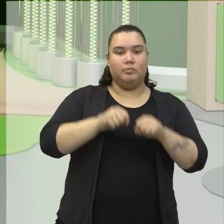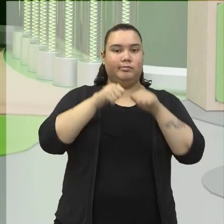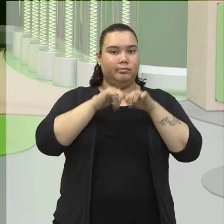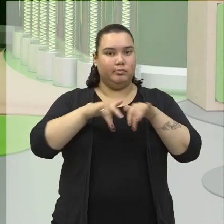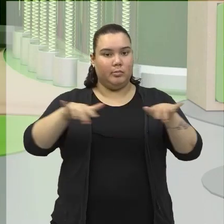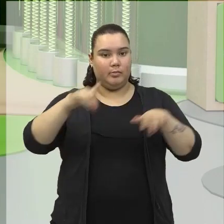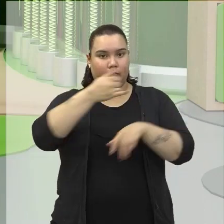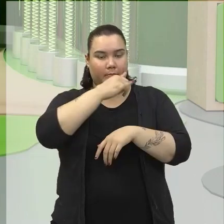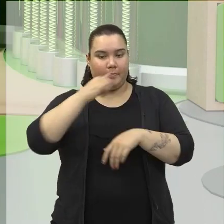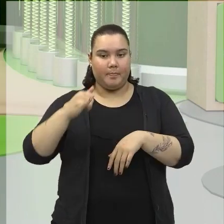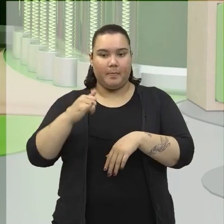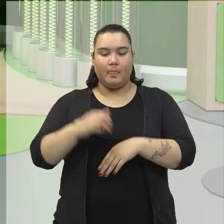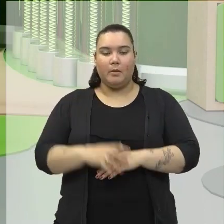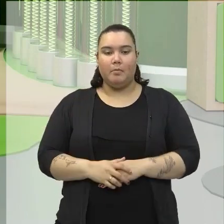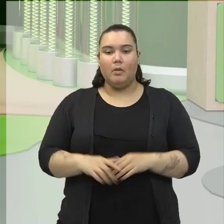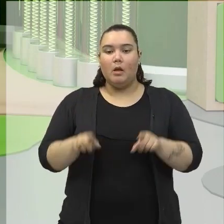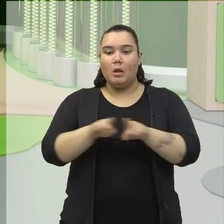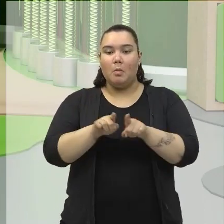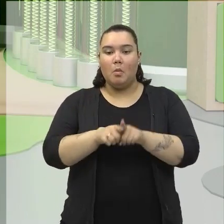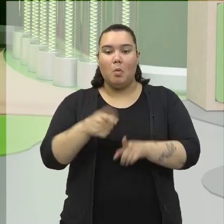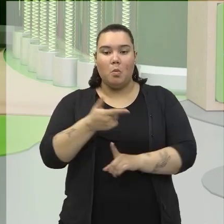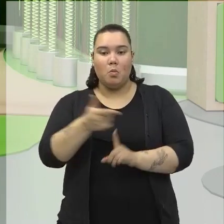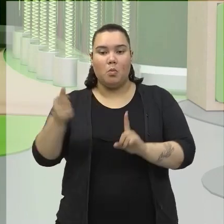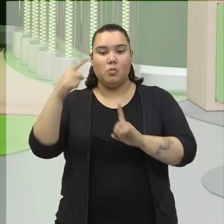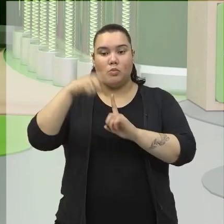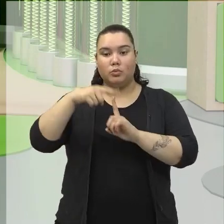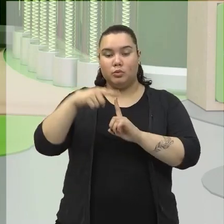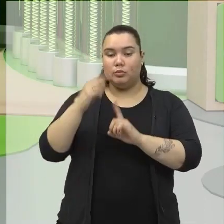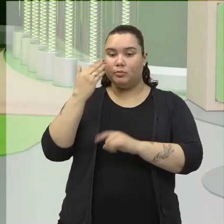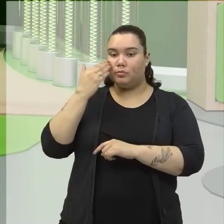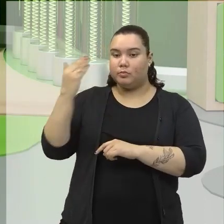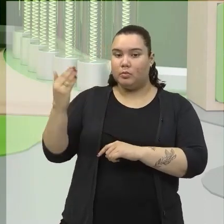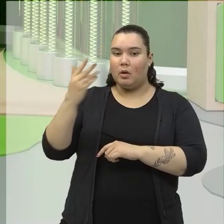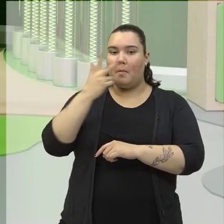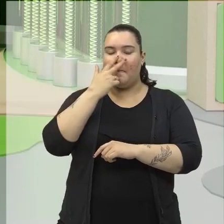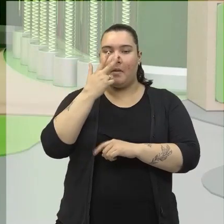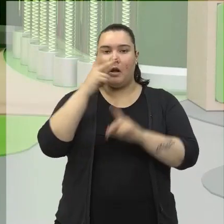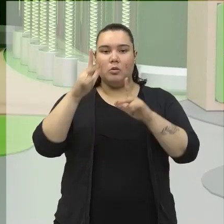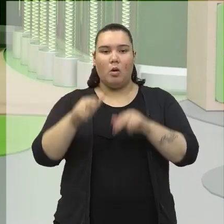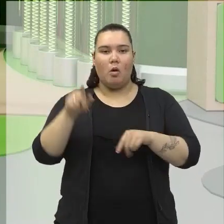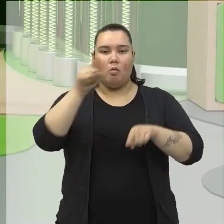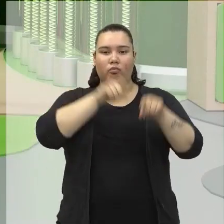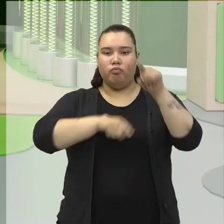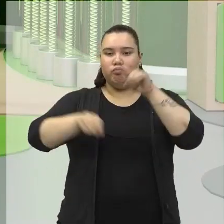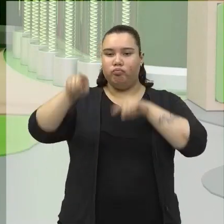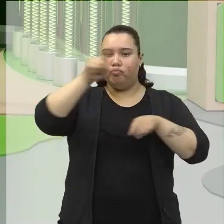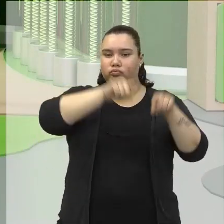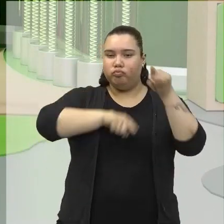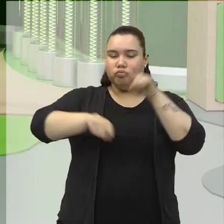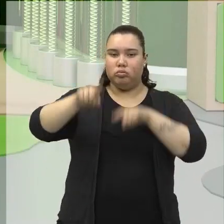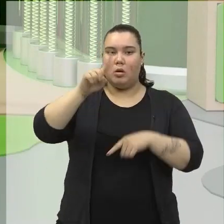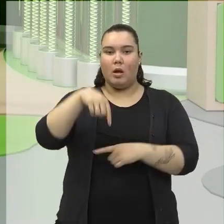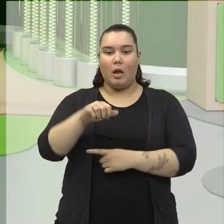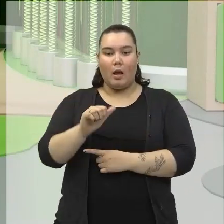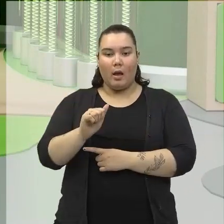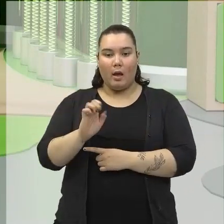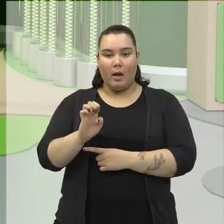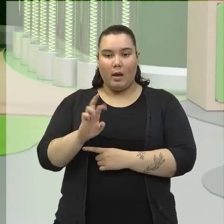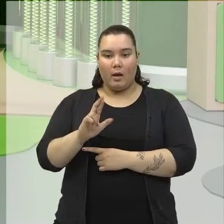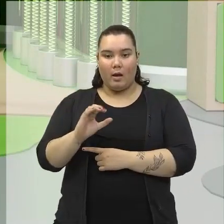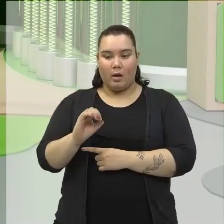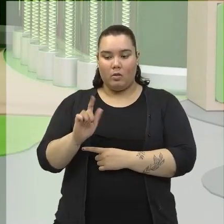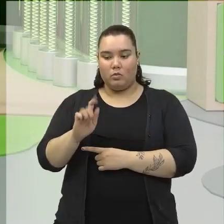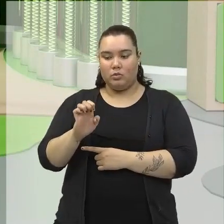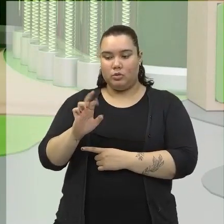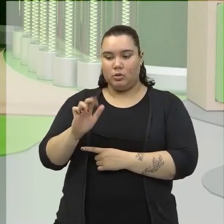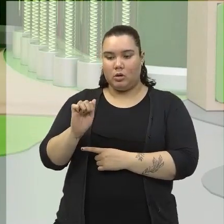aqui, nessas imagens você visualiza ali essas espécies de ventiladores, que são ali os aerogeradores, que através